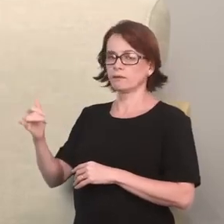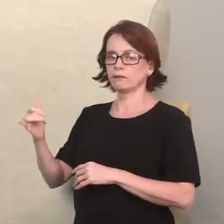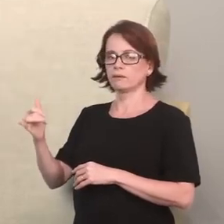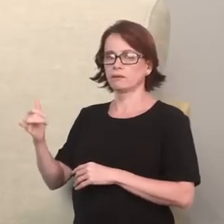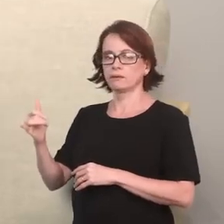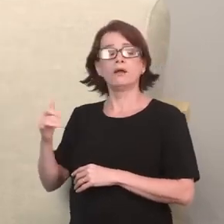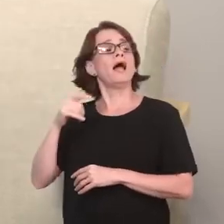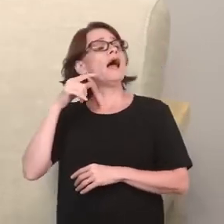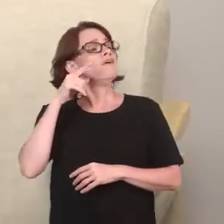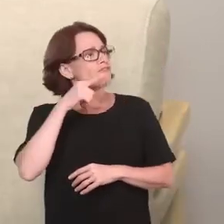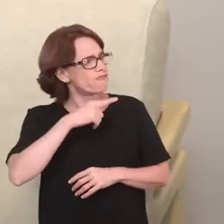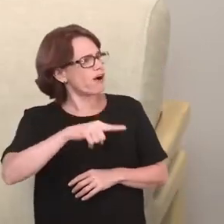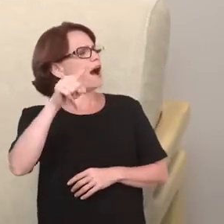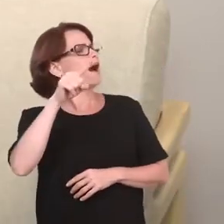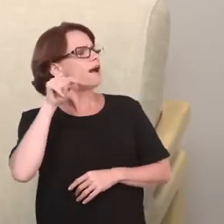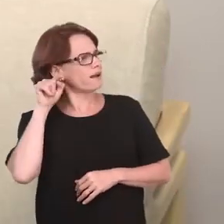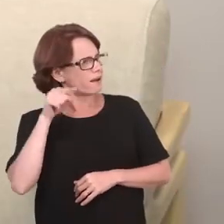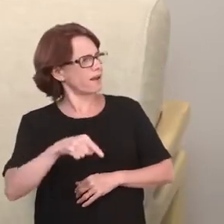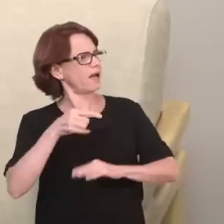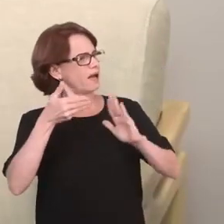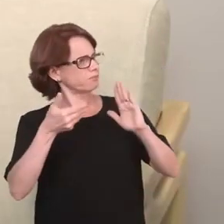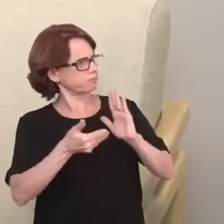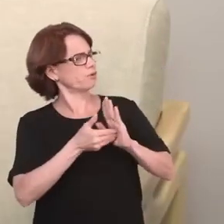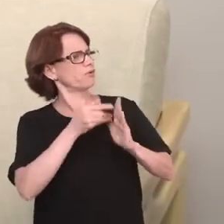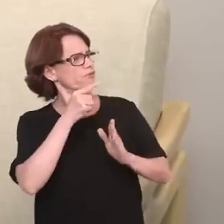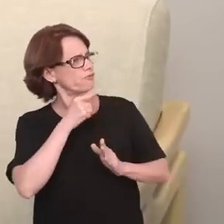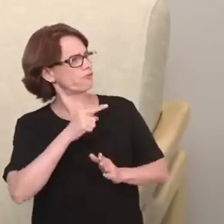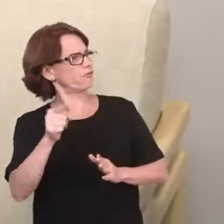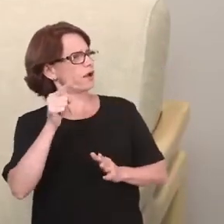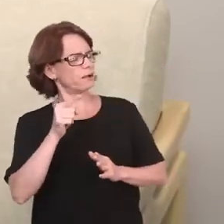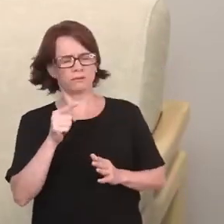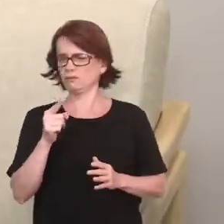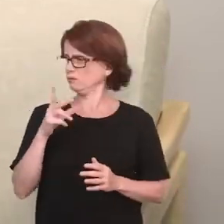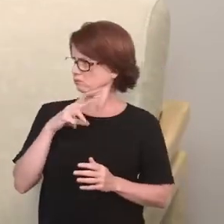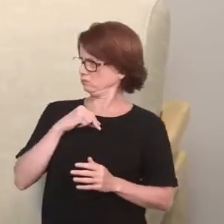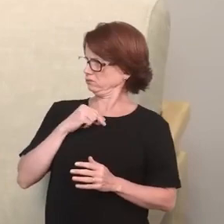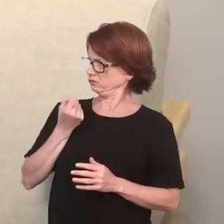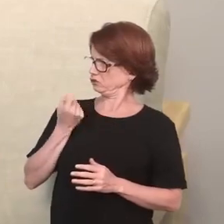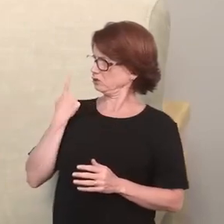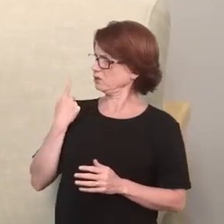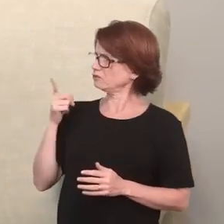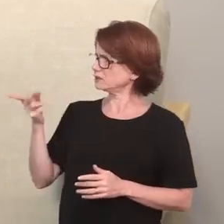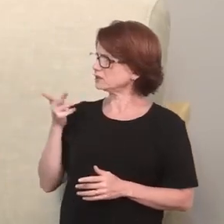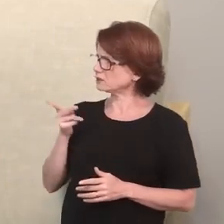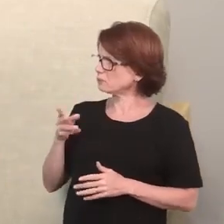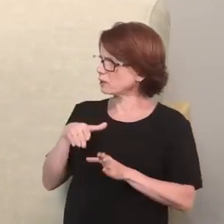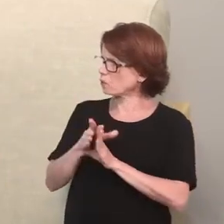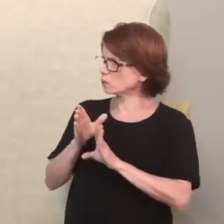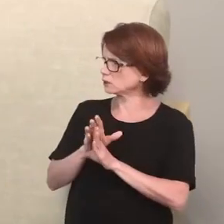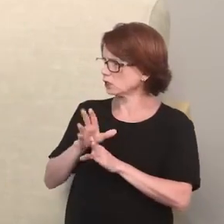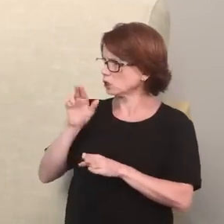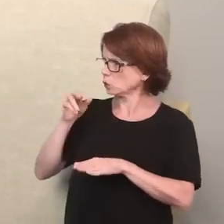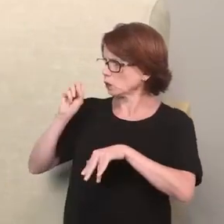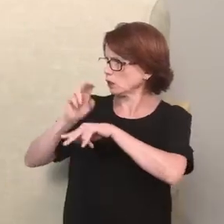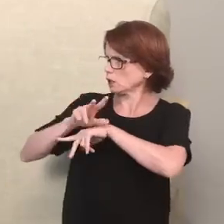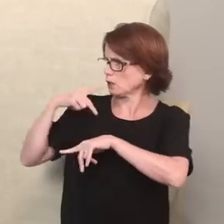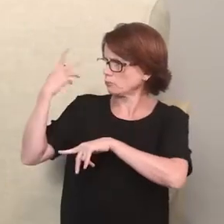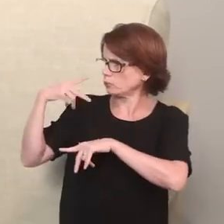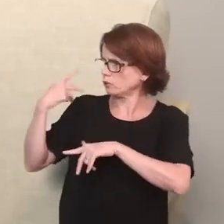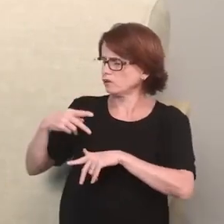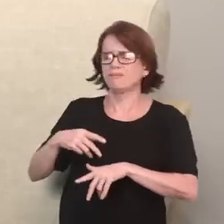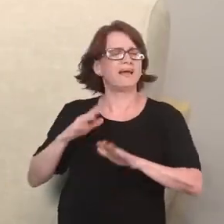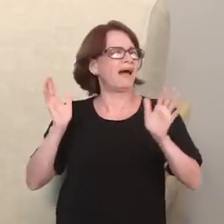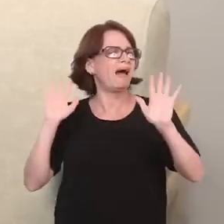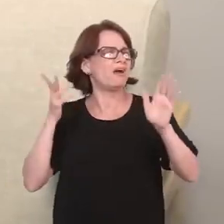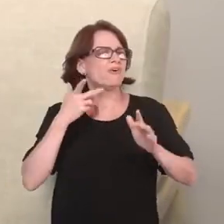falei, professor, não tô entendendo. Eu achei que você fosse falar, não, vai. Você fala que ninguém tem que se meter em política, não sei o que. Ele falou, não, eu falo isso pra esses moleques aí, cheirando